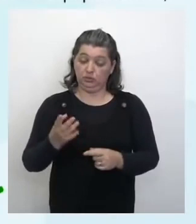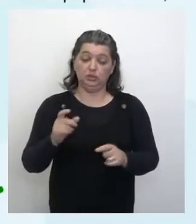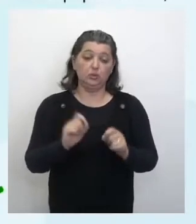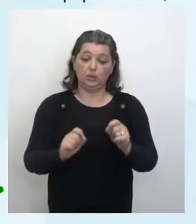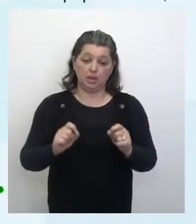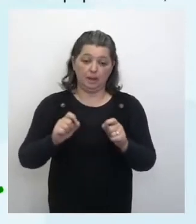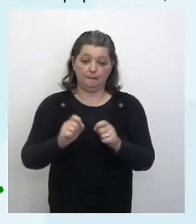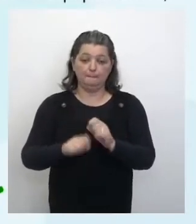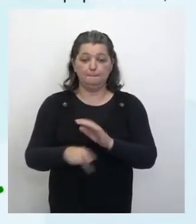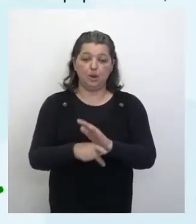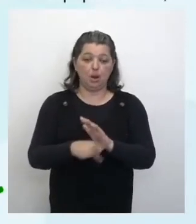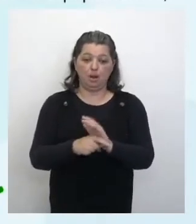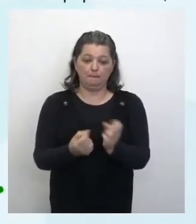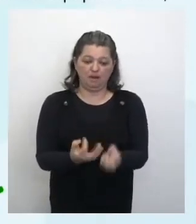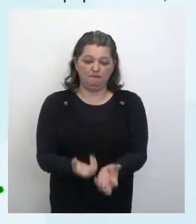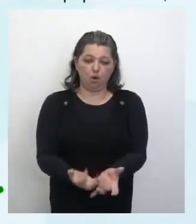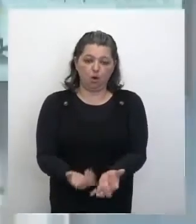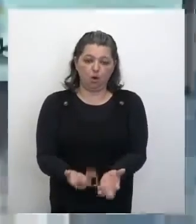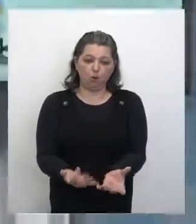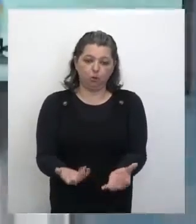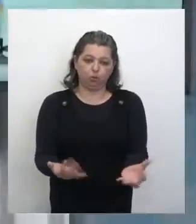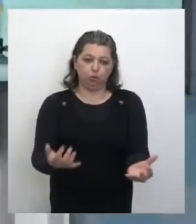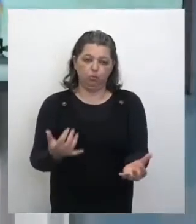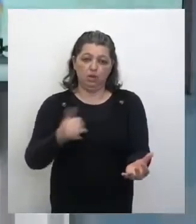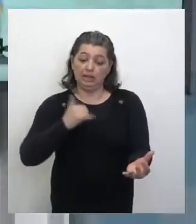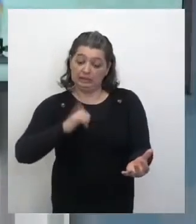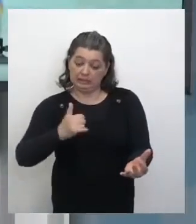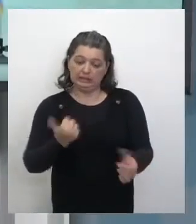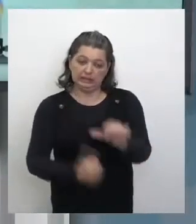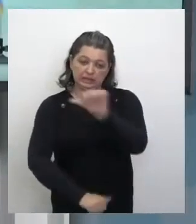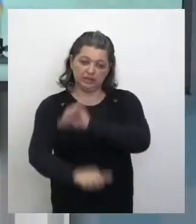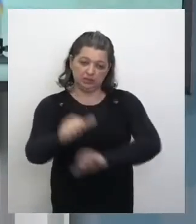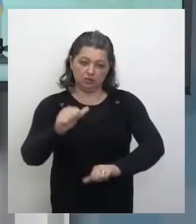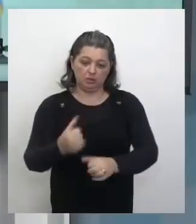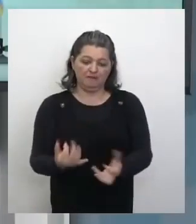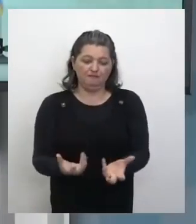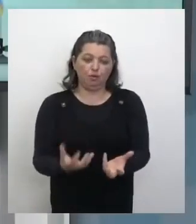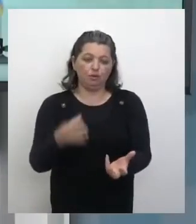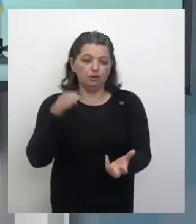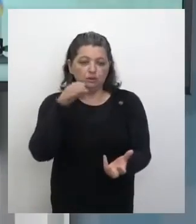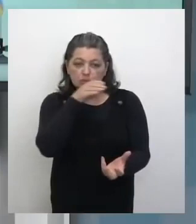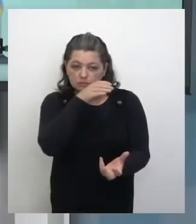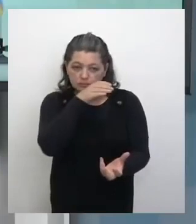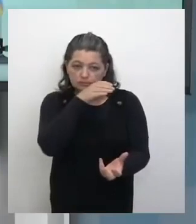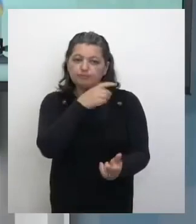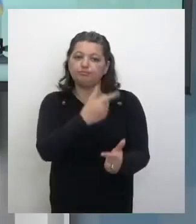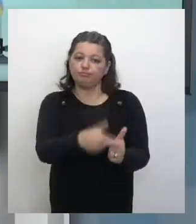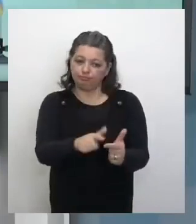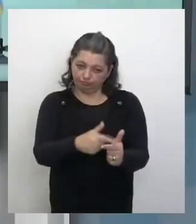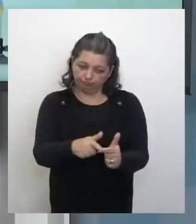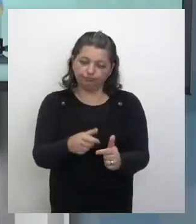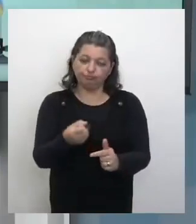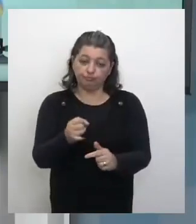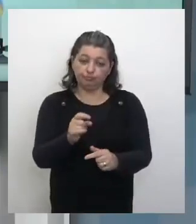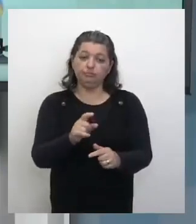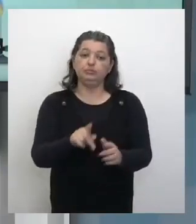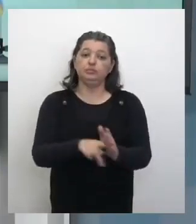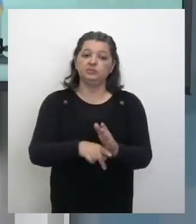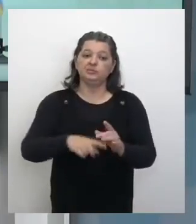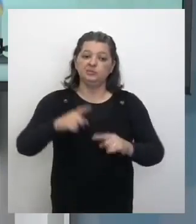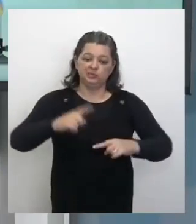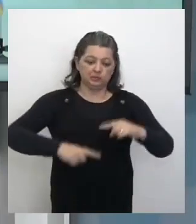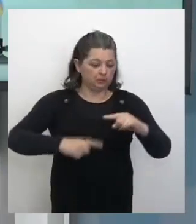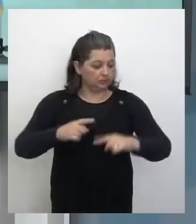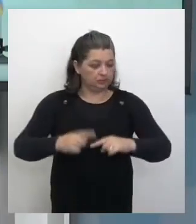no laboratório, porque a energia pode transformar em fogo, em aquecimento e dar problema. Então, se o aparelho ele tiver com problema,